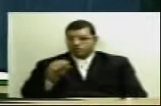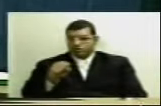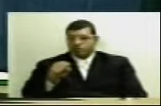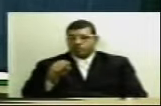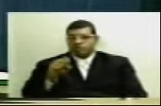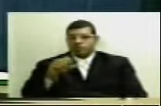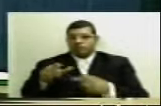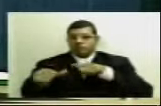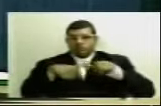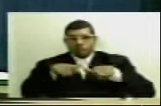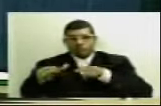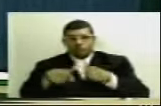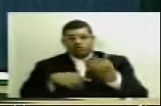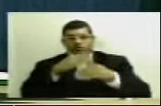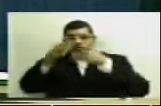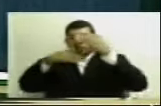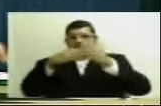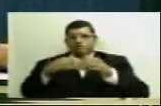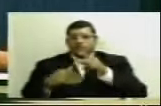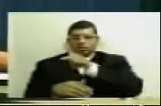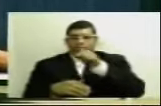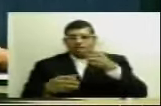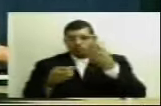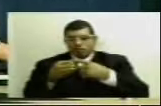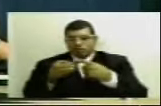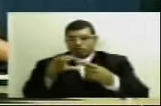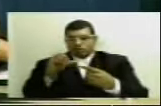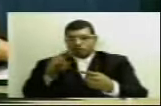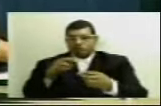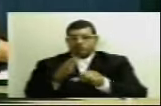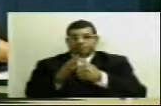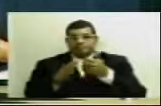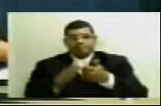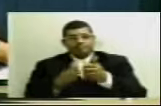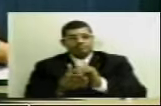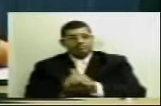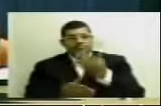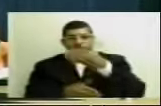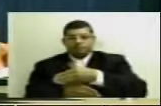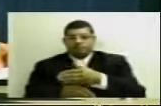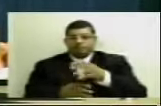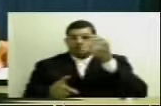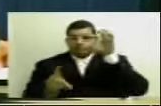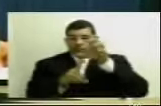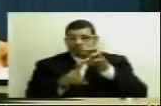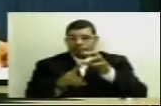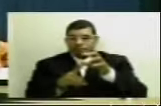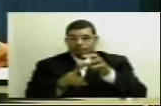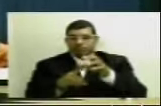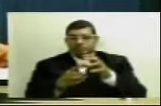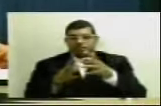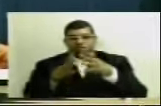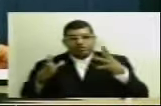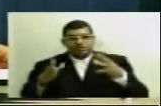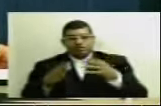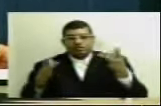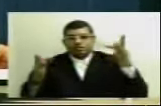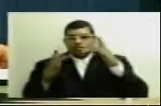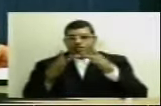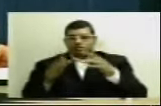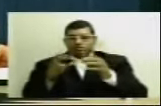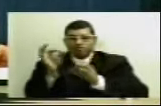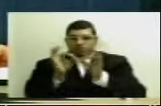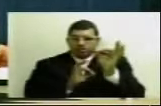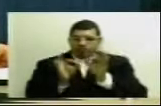280 cargos comissionados criados pelo prefeito municipal de Quari, primeiro, eles atacam frontalmente o princípio